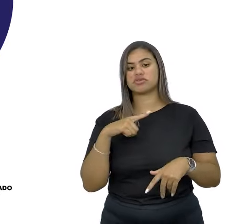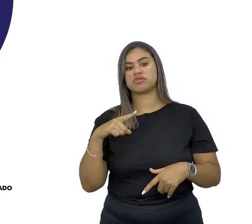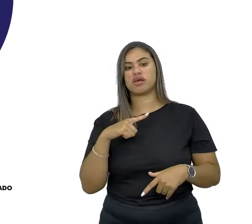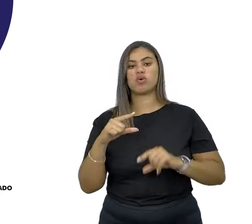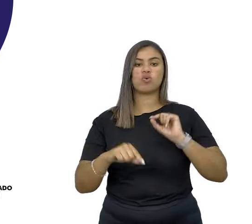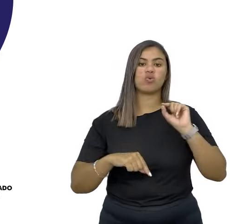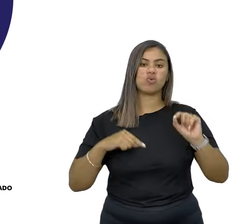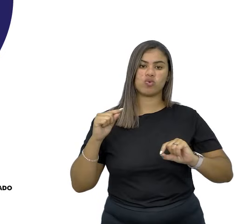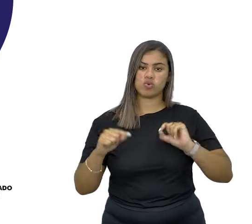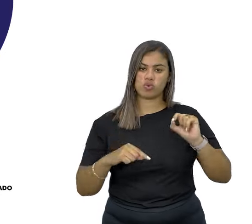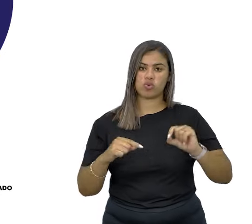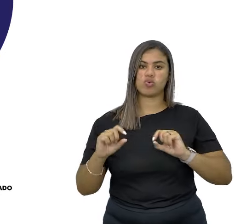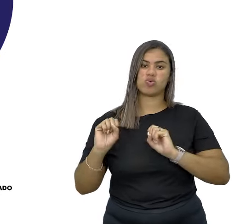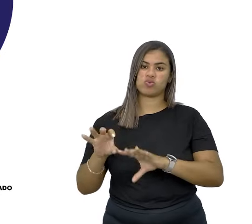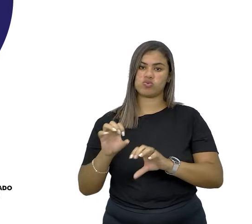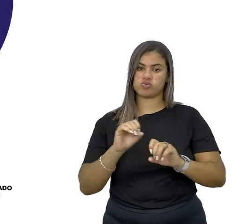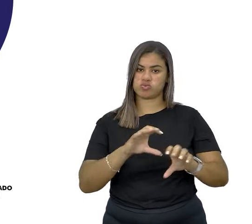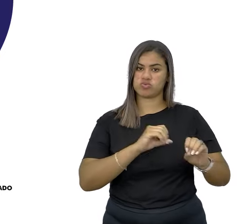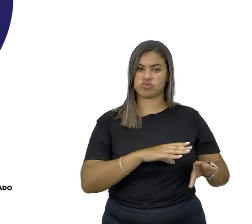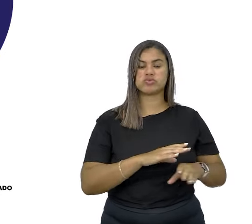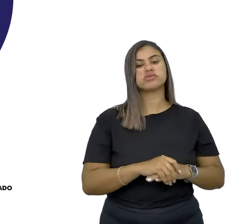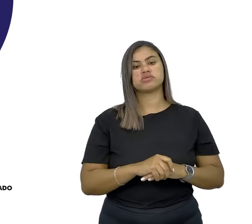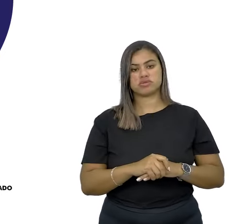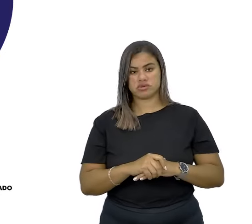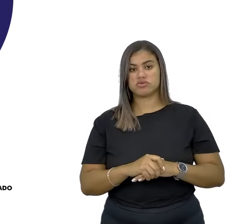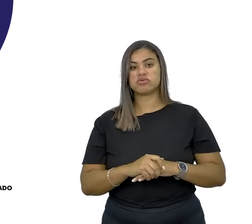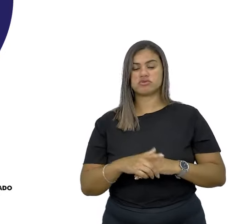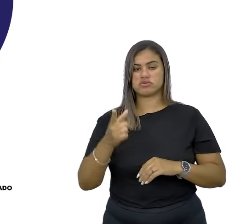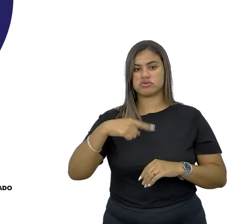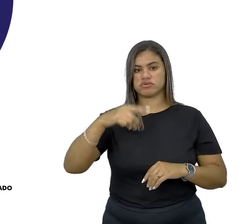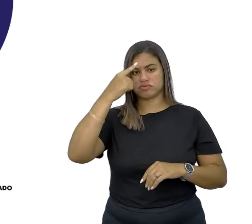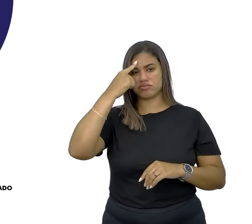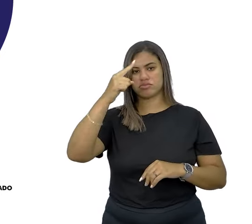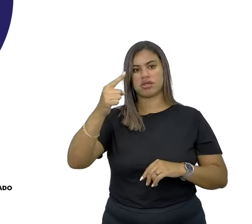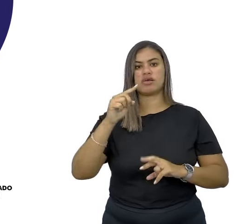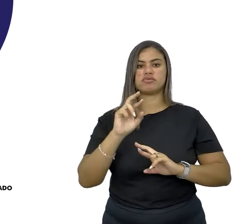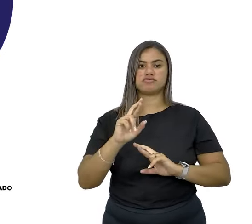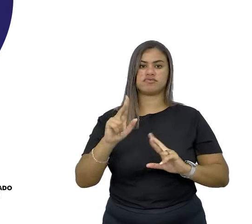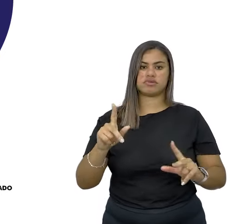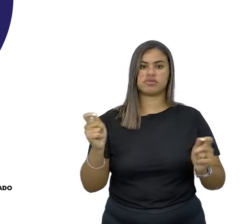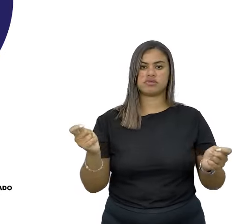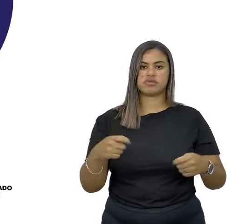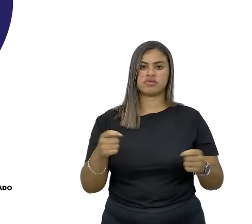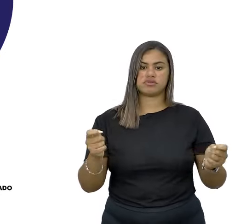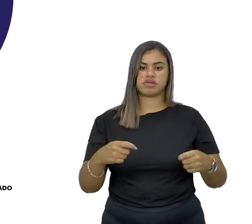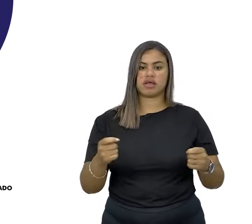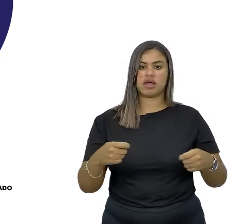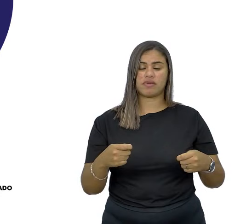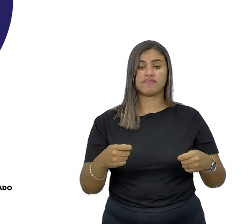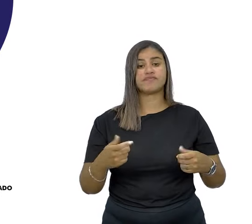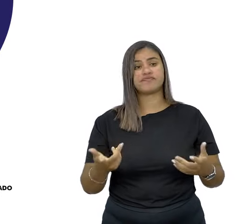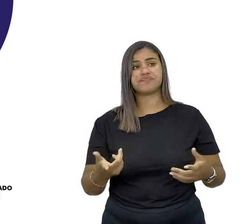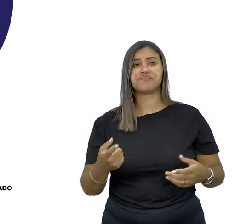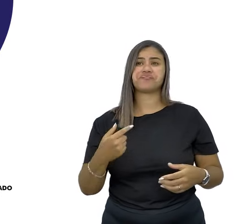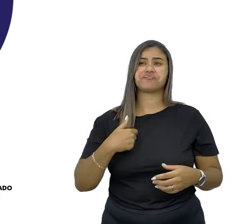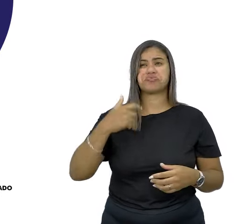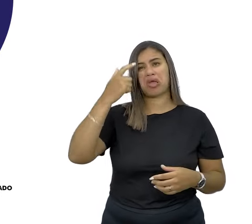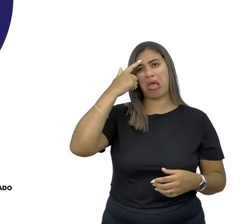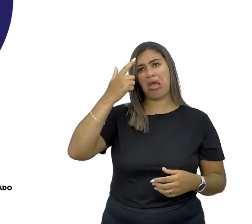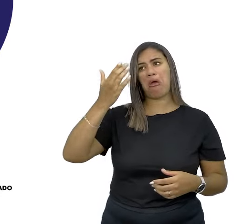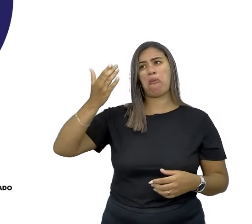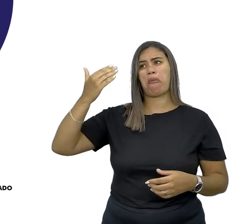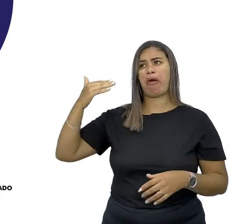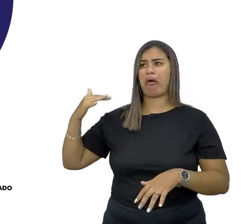até o nosso ensino, nós temos que pensar de uma maneira diferenciada e não usar mais a matemática como aquela matemática que era